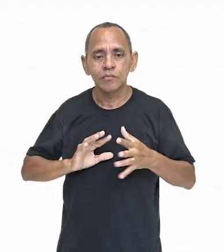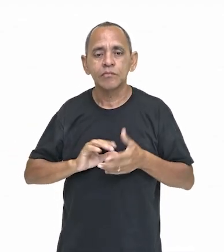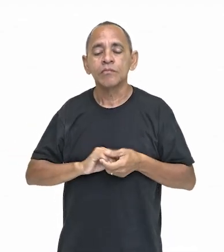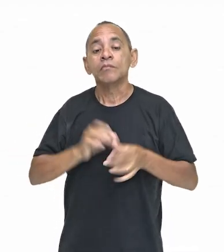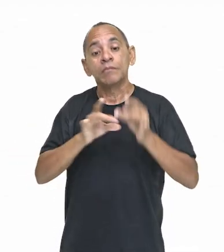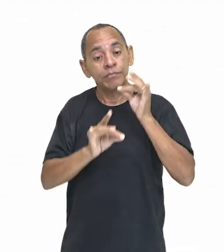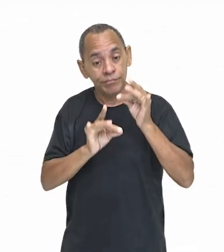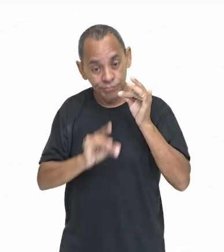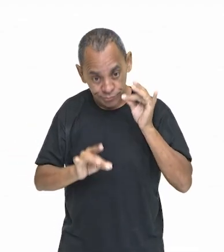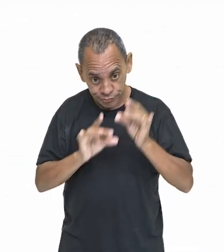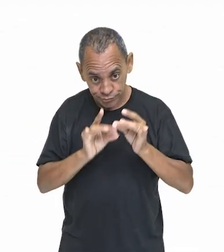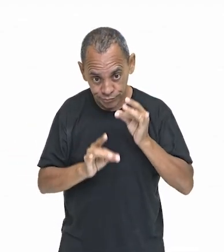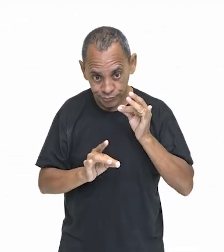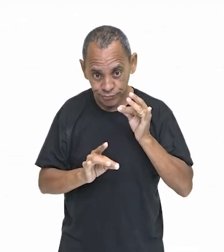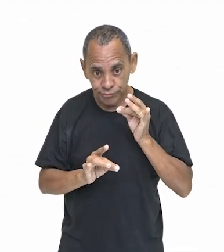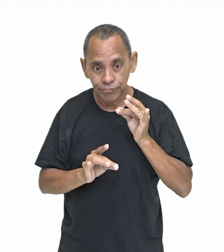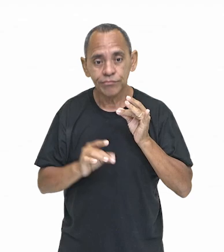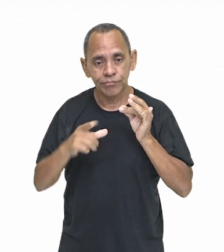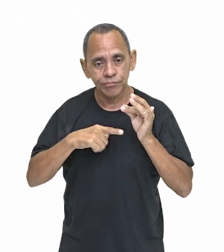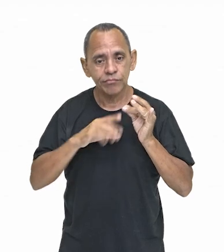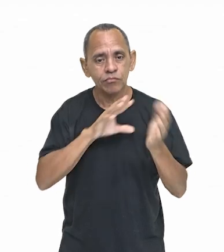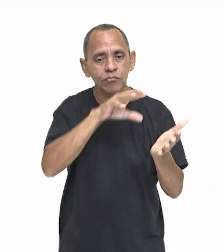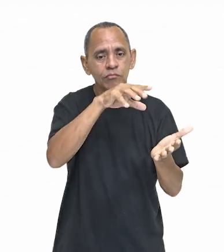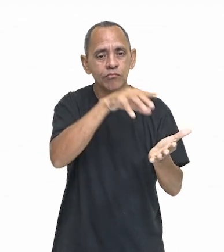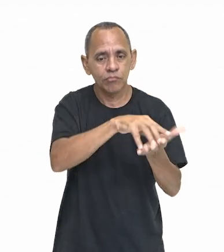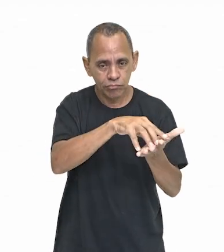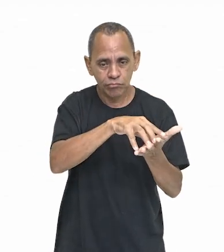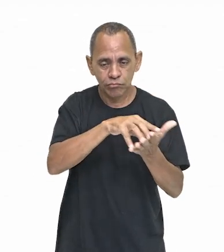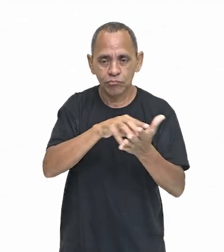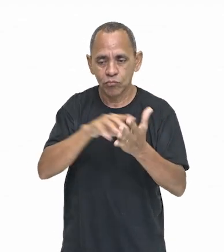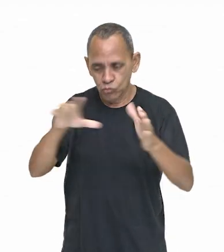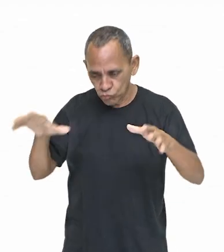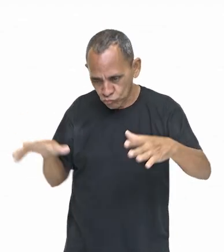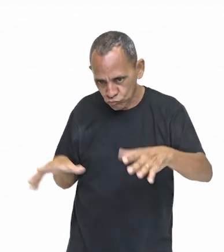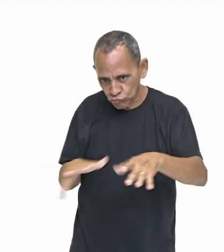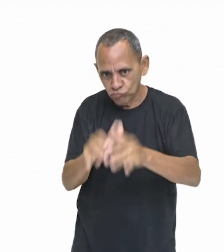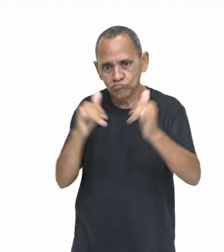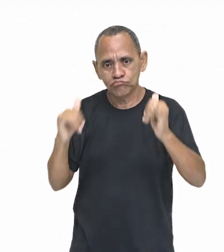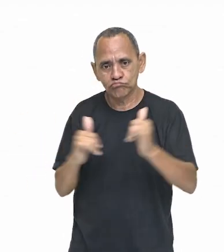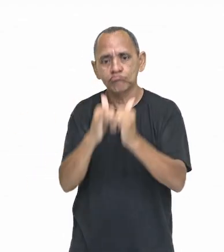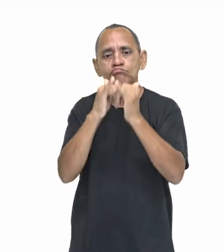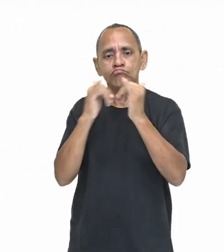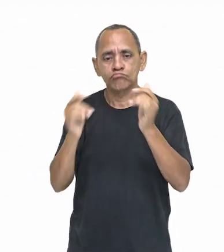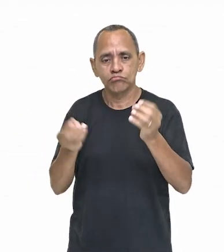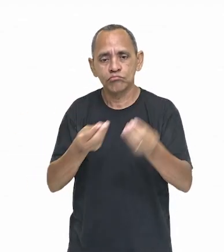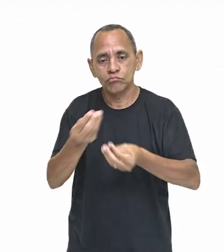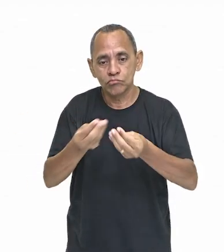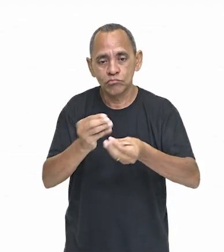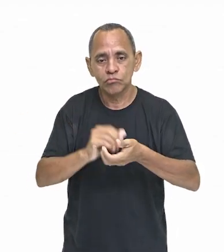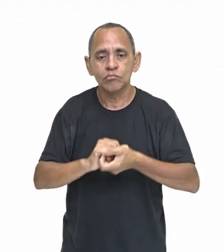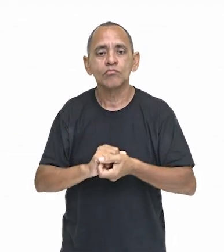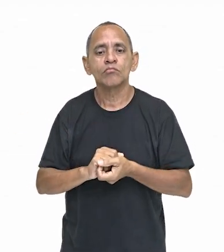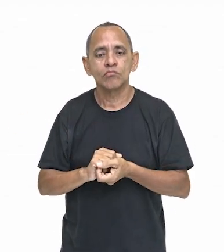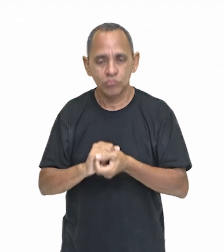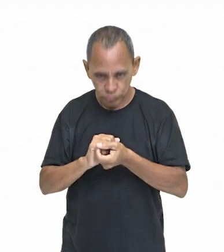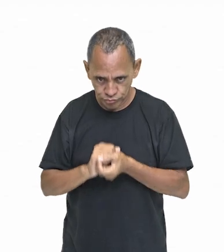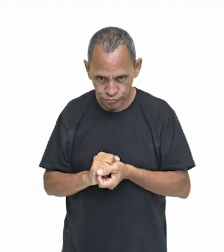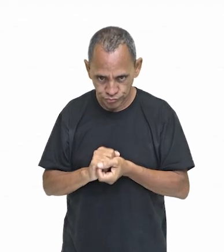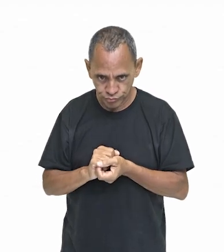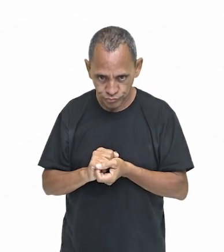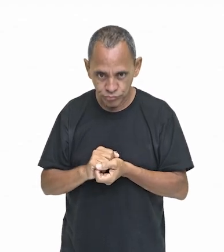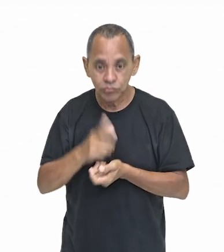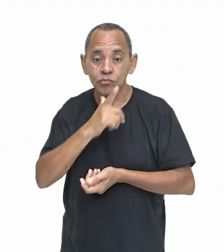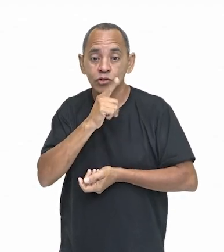detalhamento da aula, nós teremos usinas hidroelétricas, fluxo de água para gerar energia